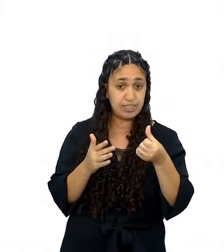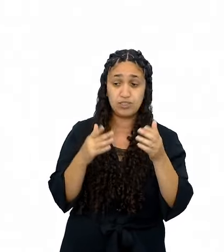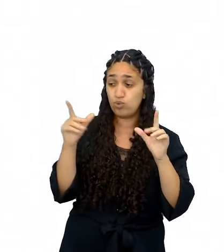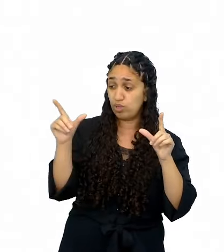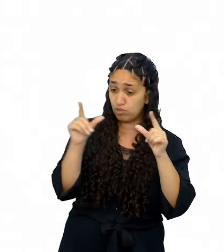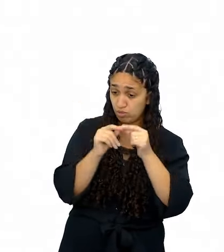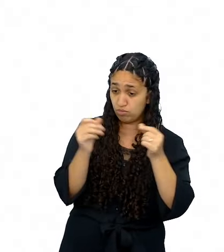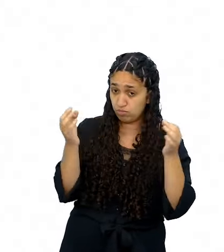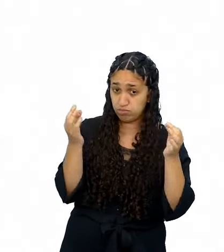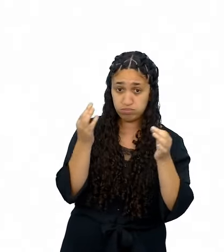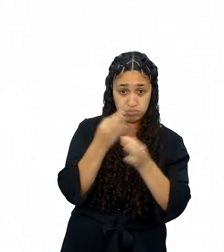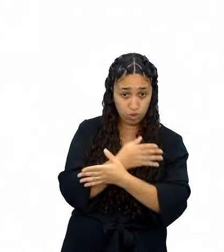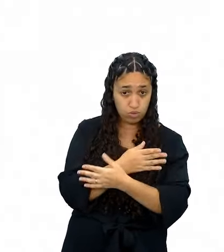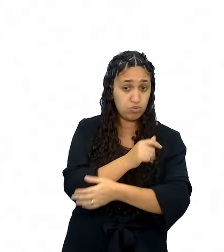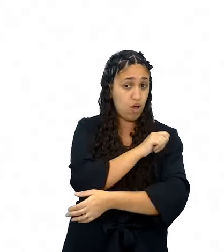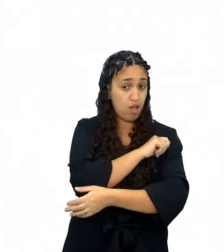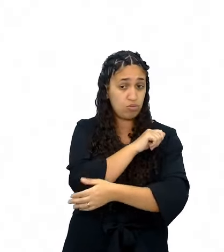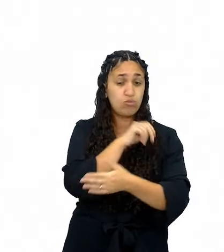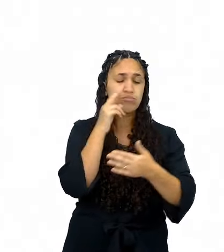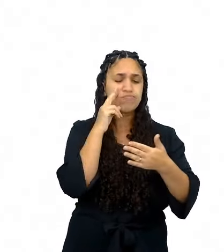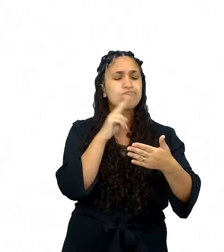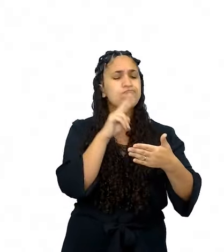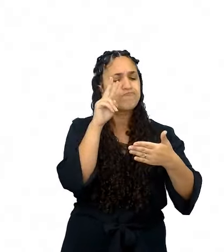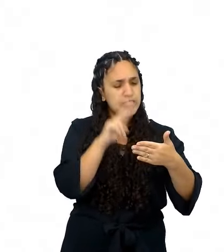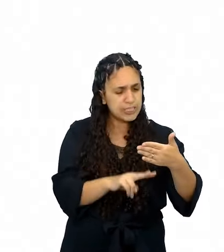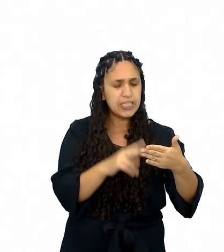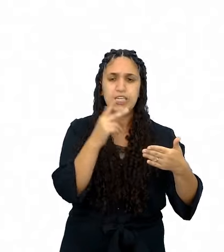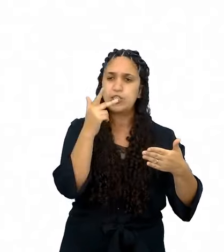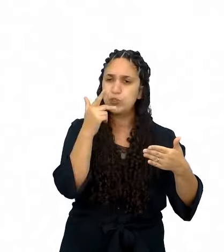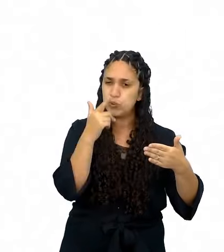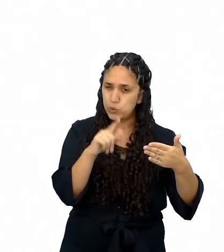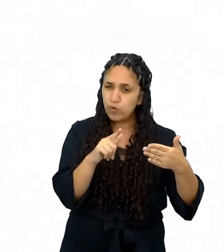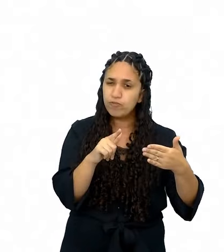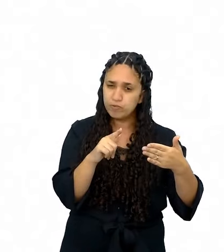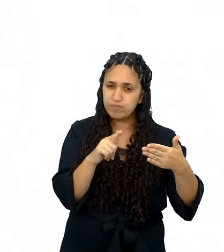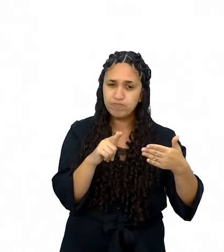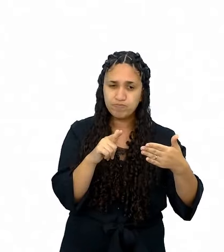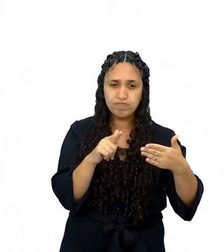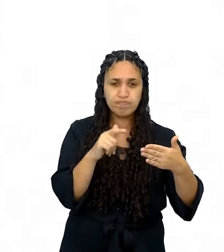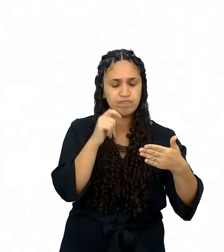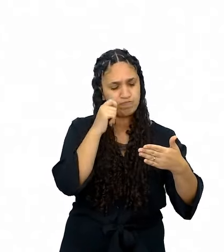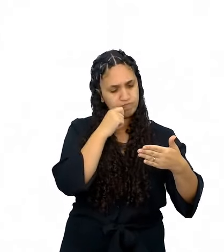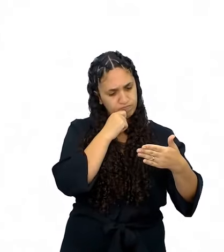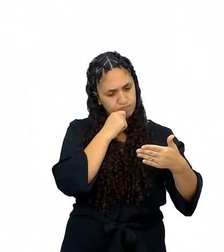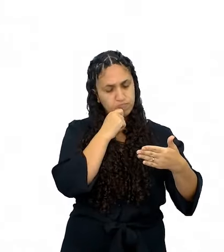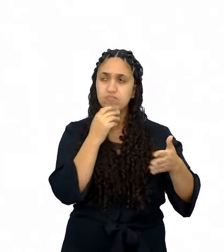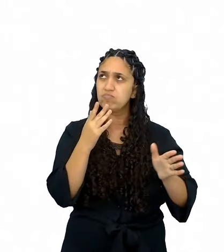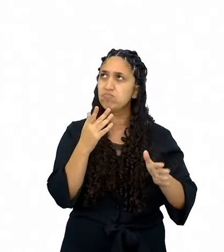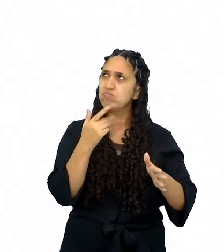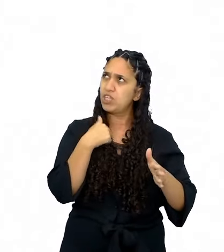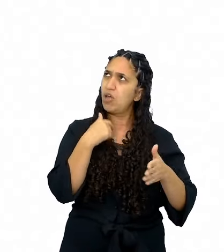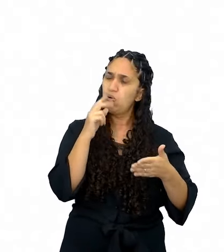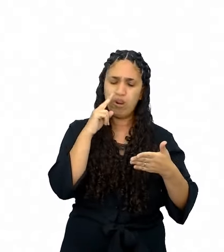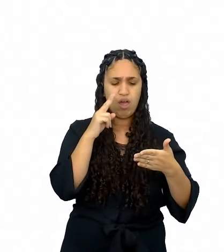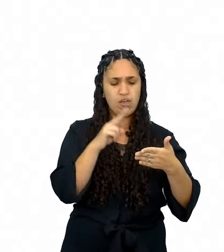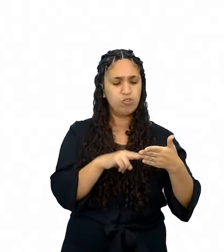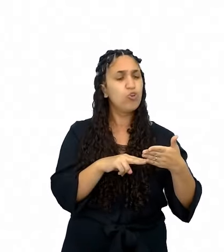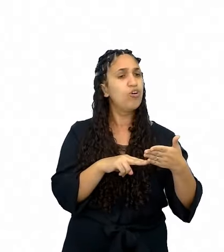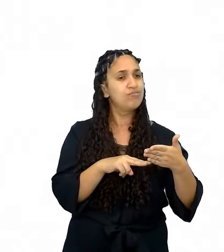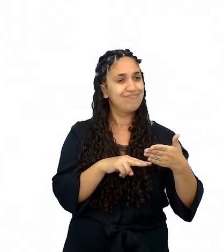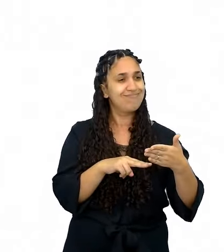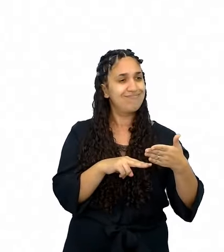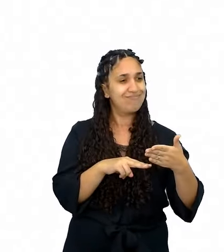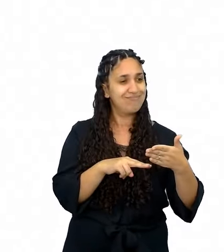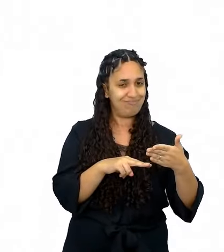um leitor que desconhecesse o texto-fonte. Esse leitor entenderia esse resumo? As ideias